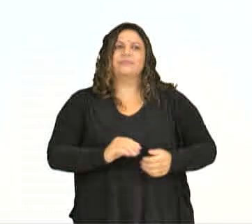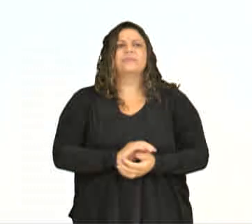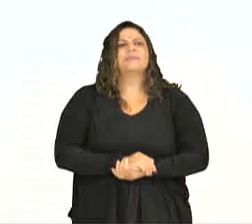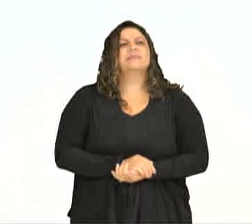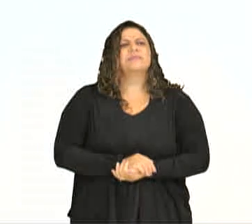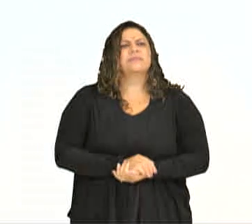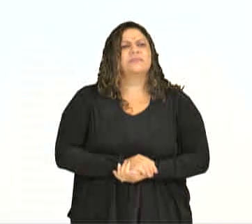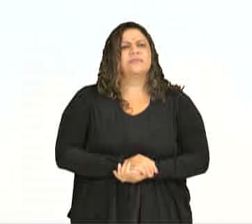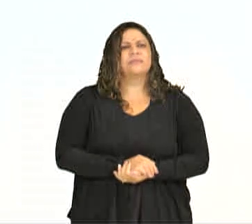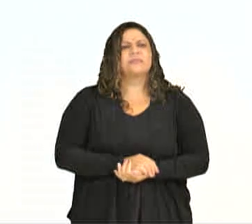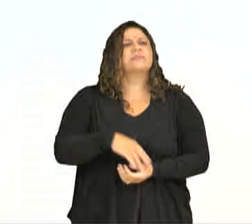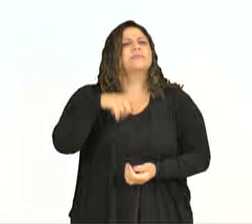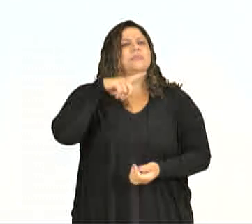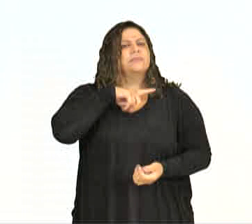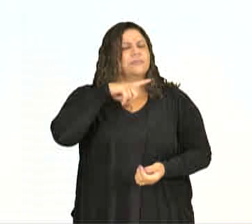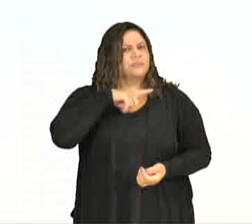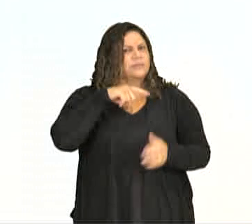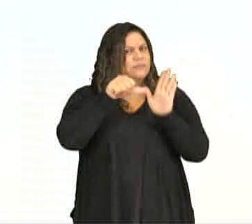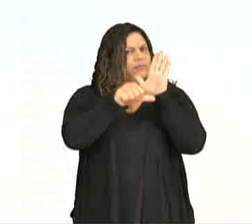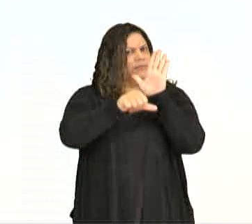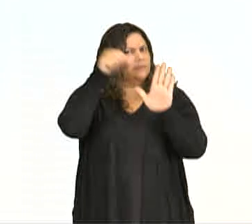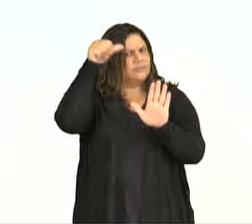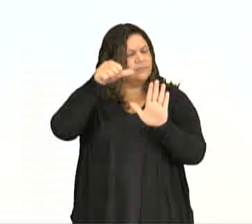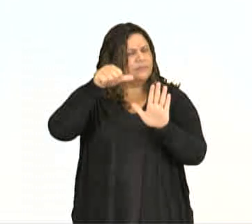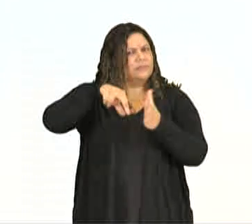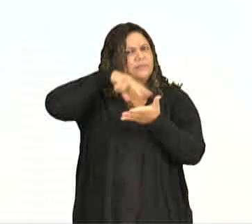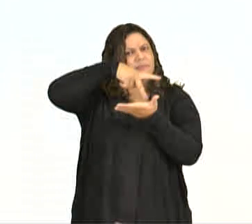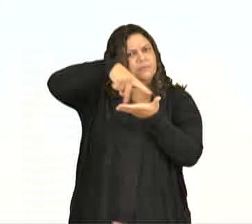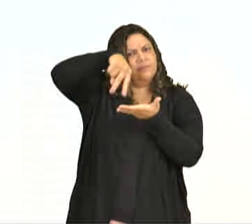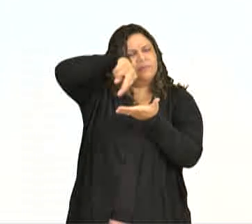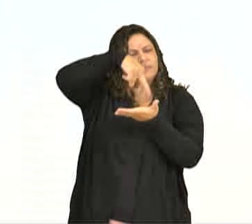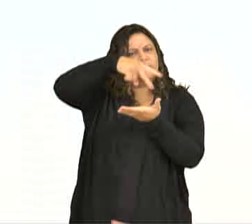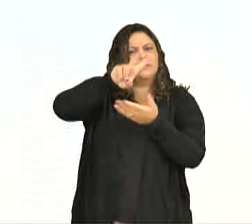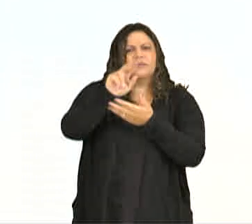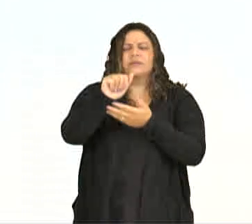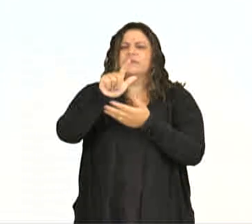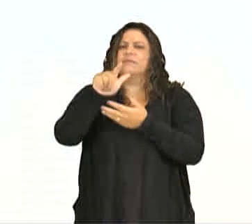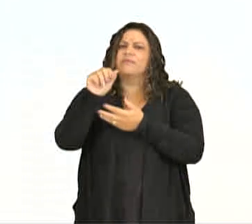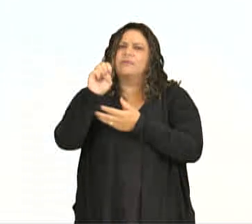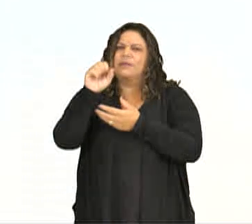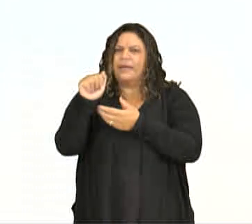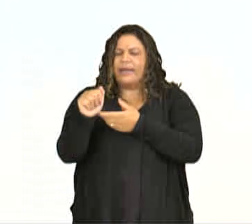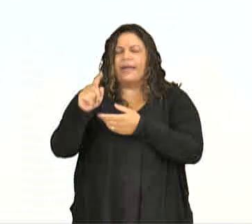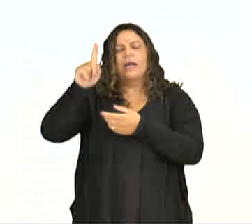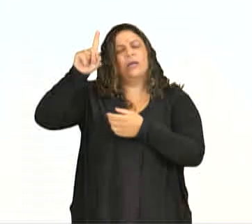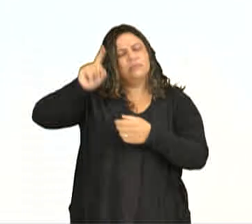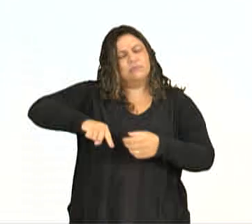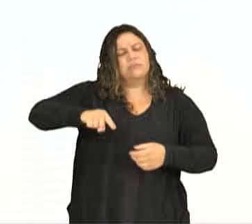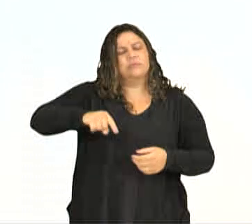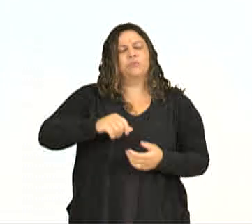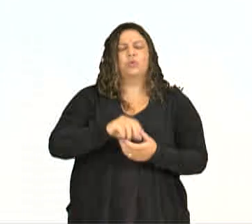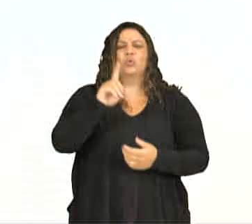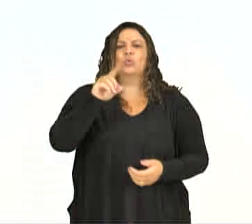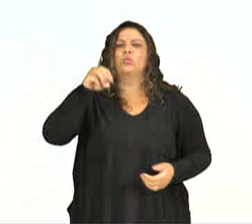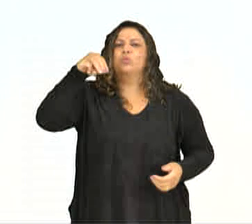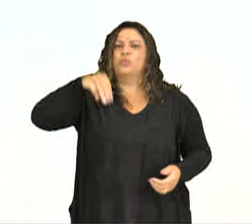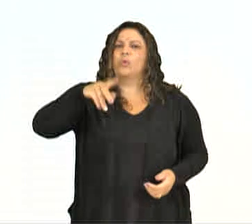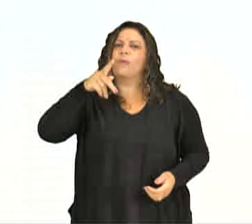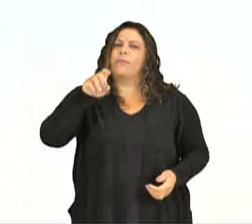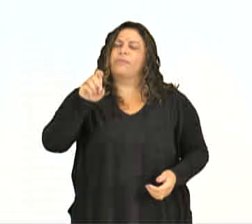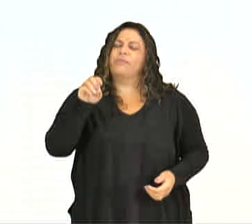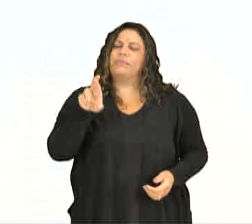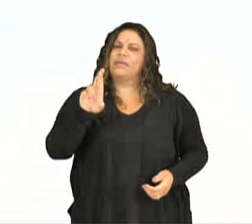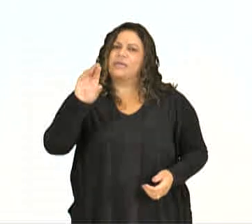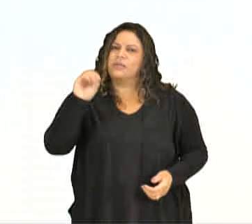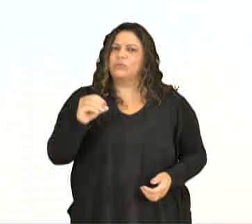Existem fortes indícios de que as primeiras valsas do Brasil foram compostas por Dom Pedro I. Opção B.